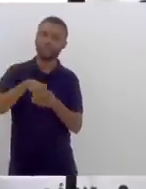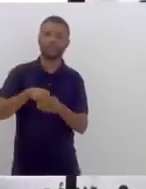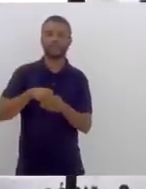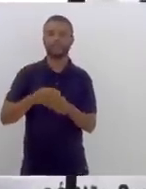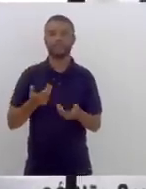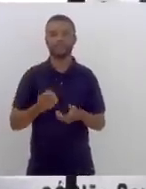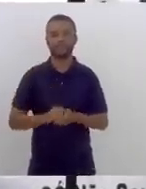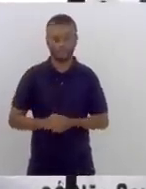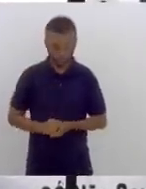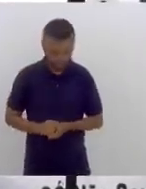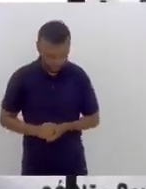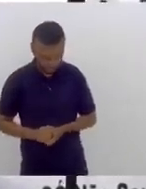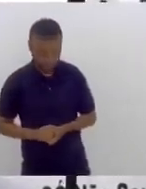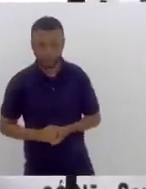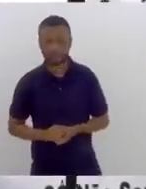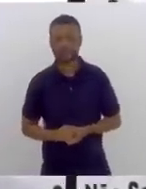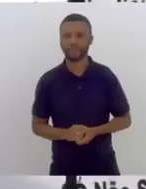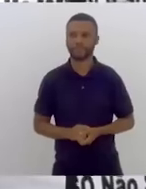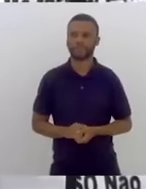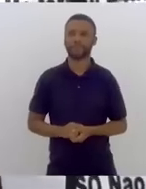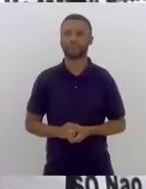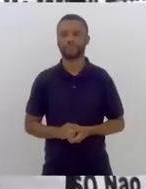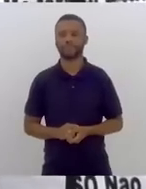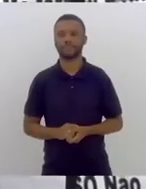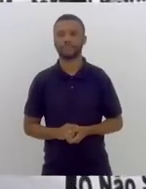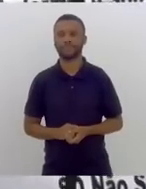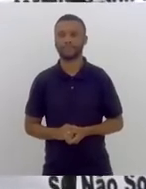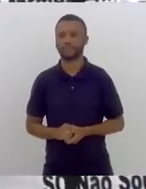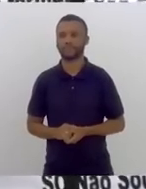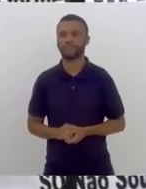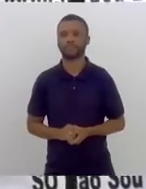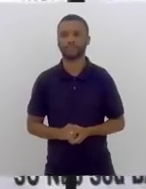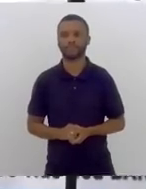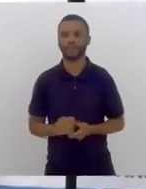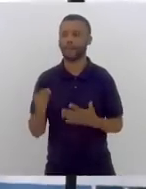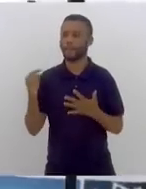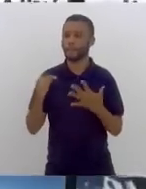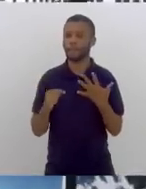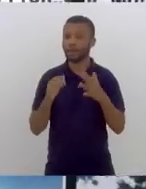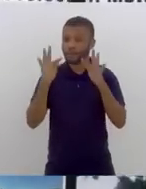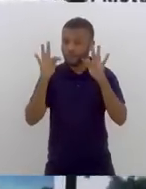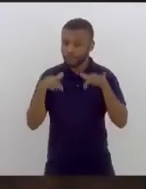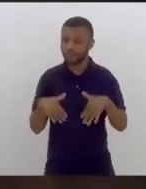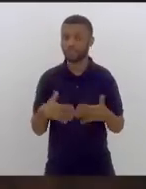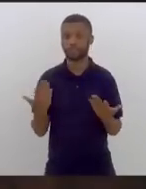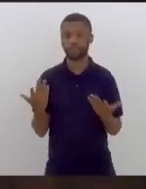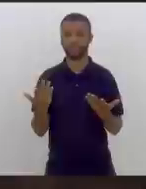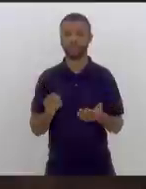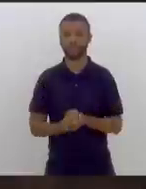não são nem deferidos e nem deferidos então só queria pedir para terminar